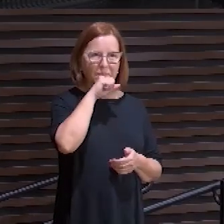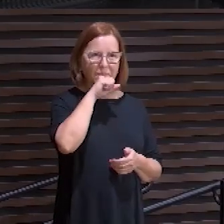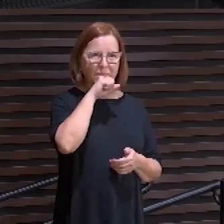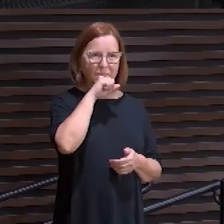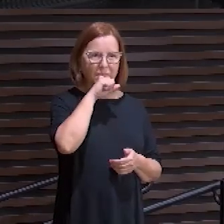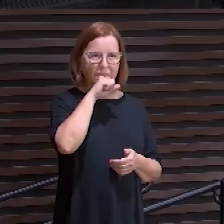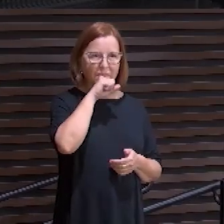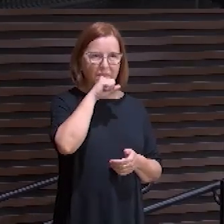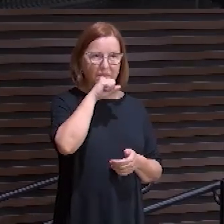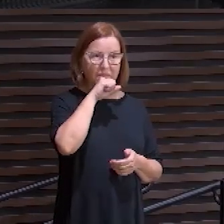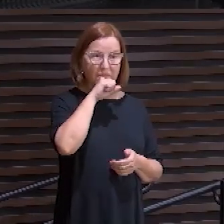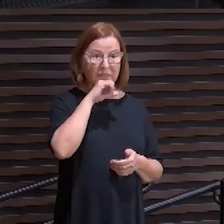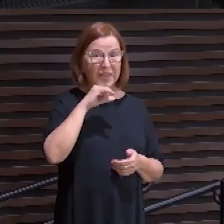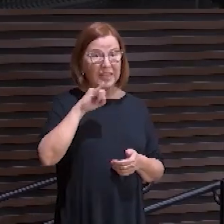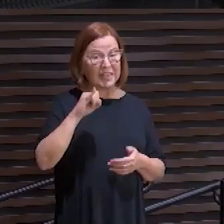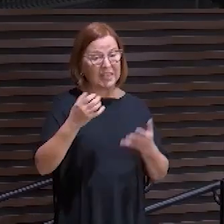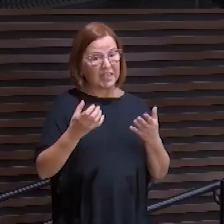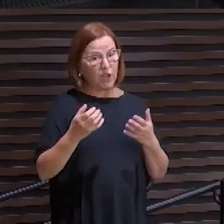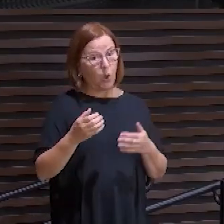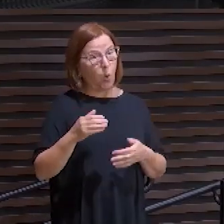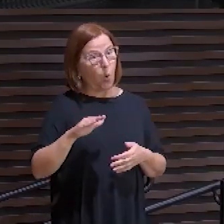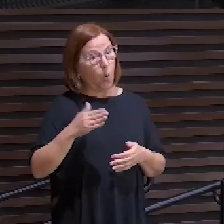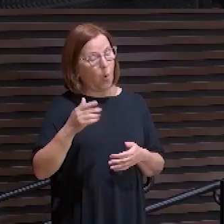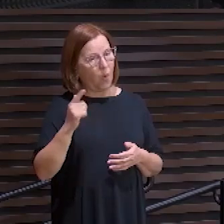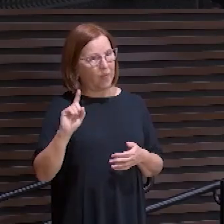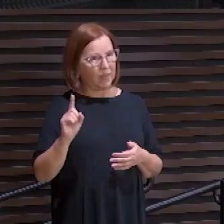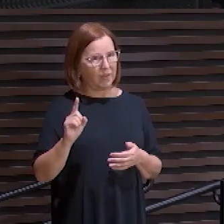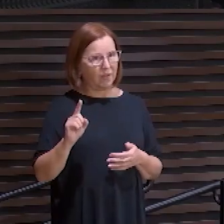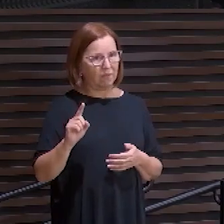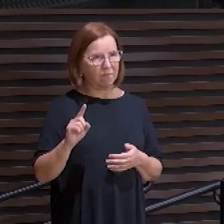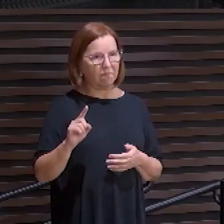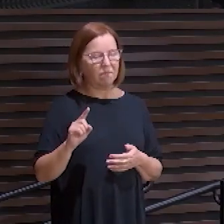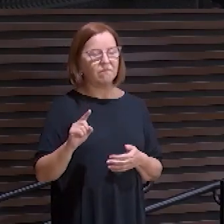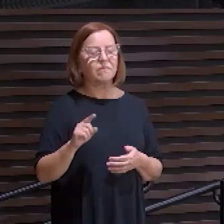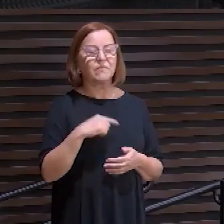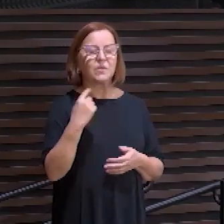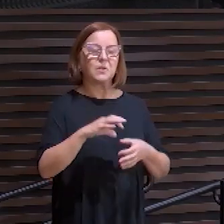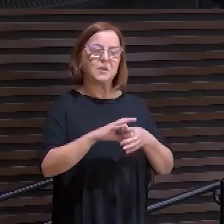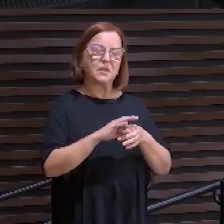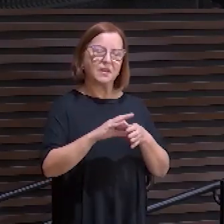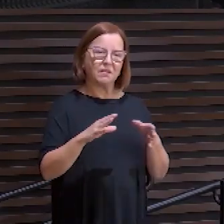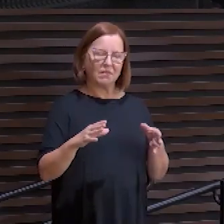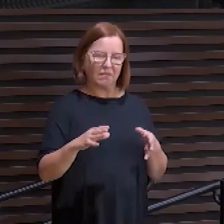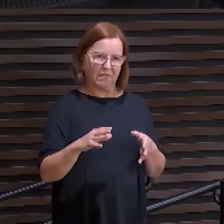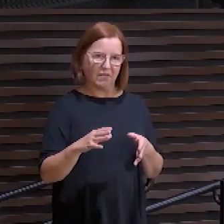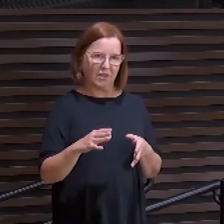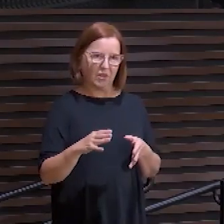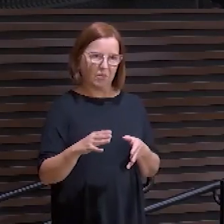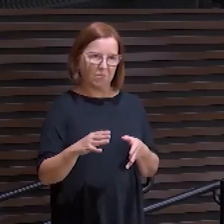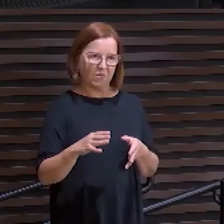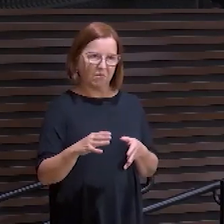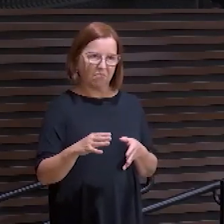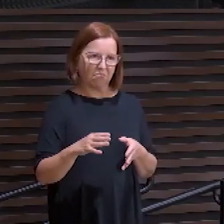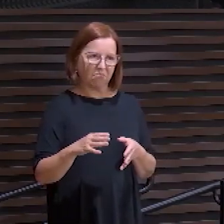queiramos ou não, vamos deixar um legado. Qual será o